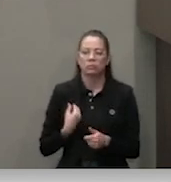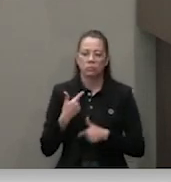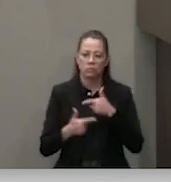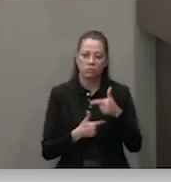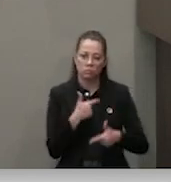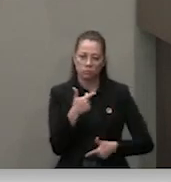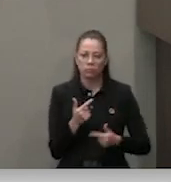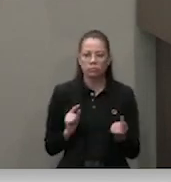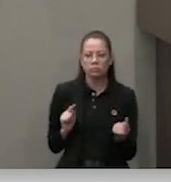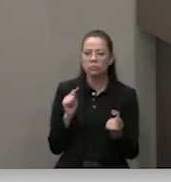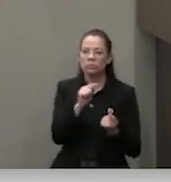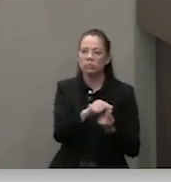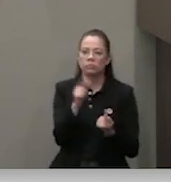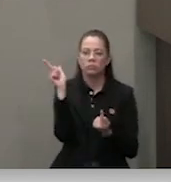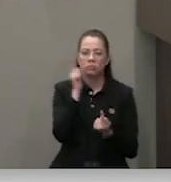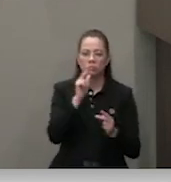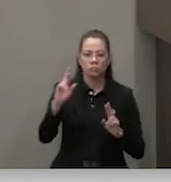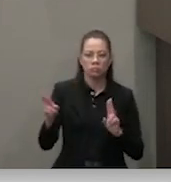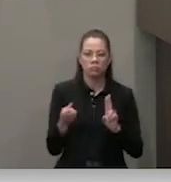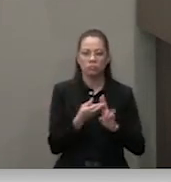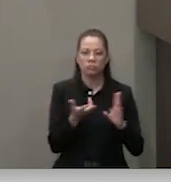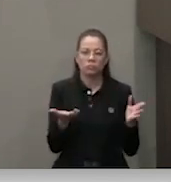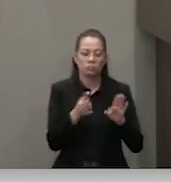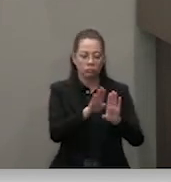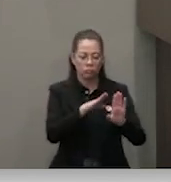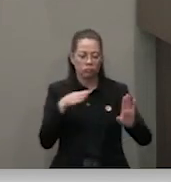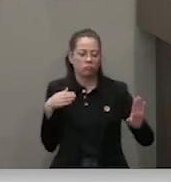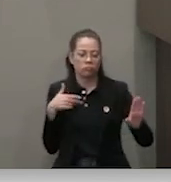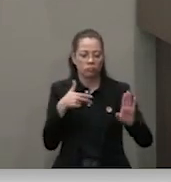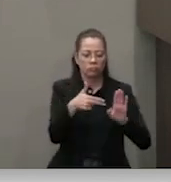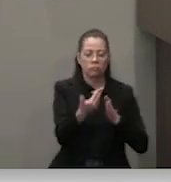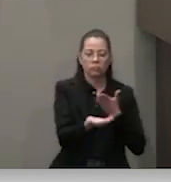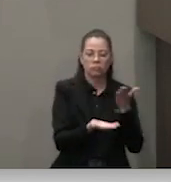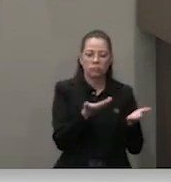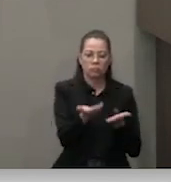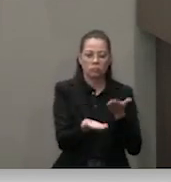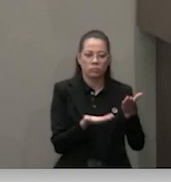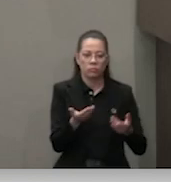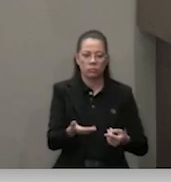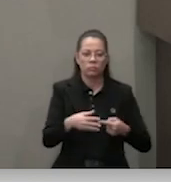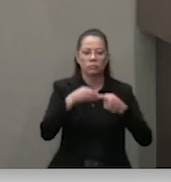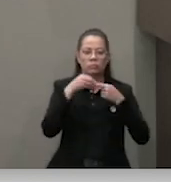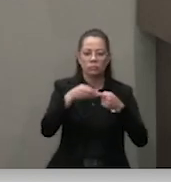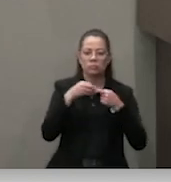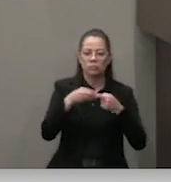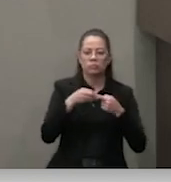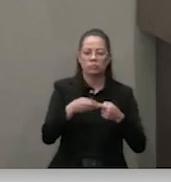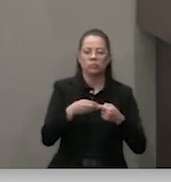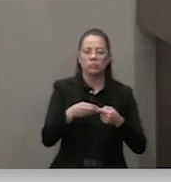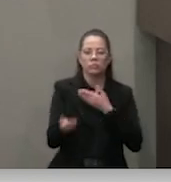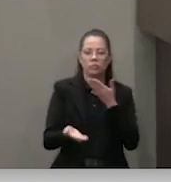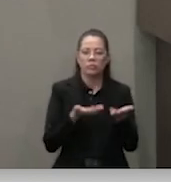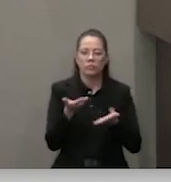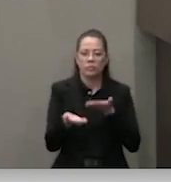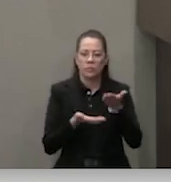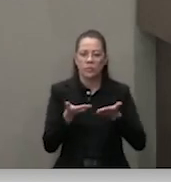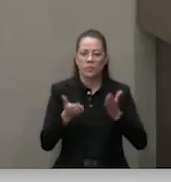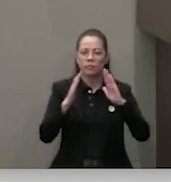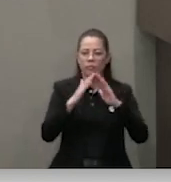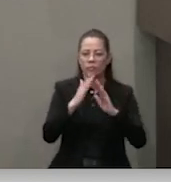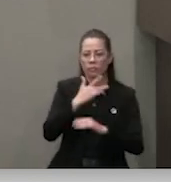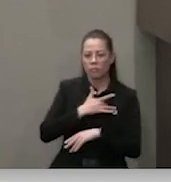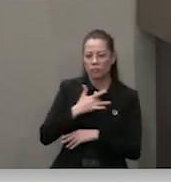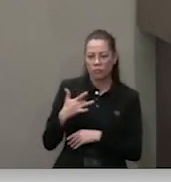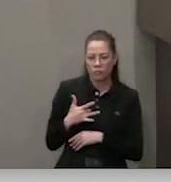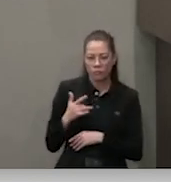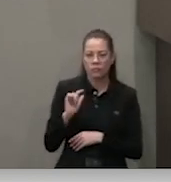com o intuito de trazer recursos pois hoje é a porta principal de atendimento primário para o nosso município para atendimento de saúde logo logo mais